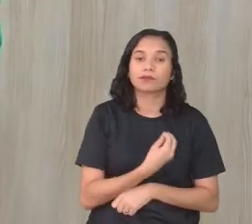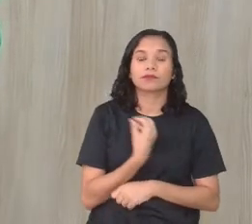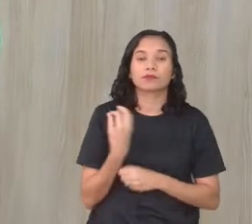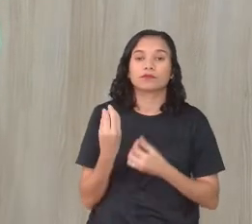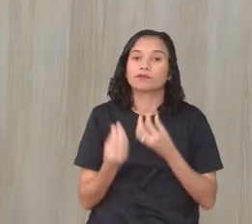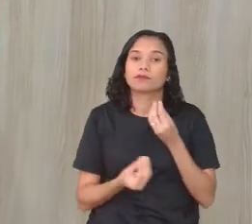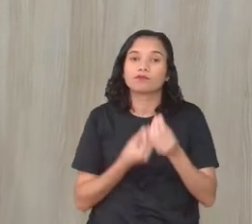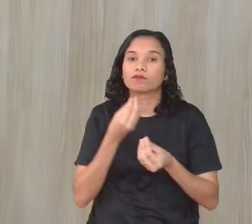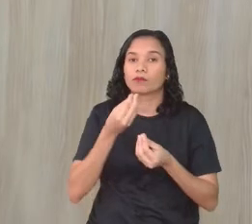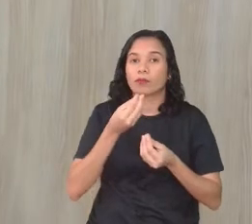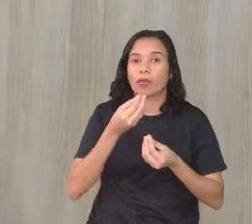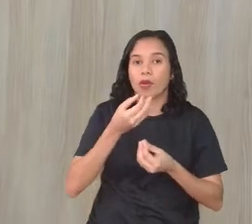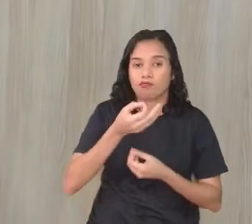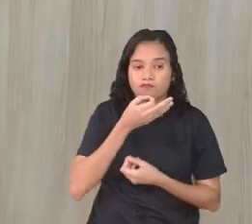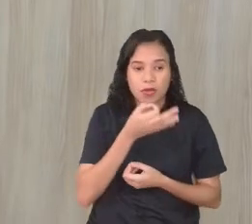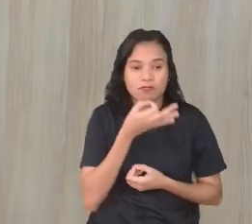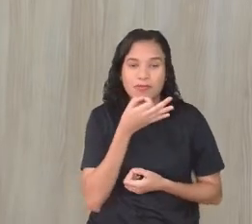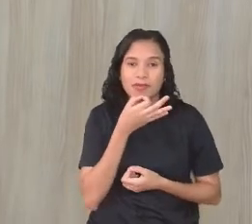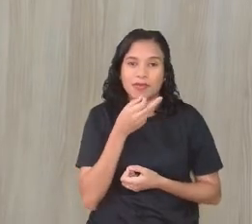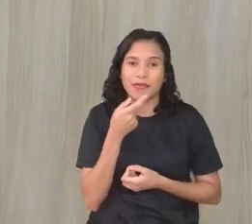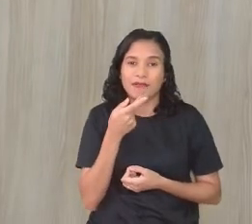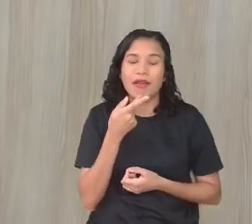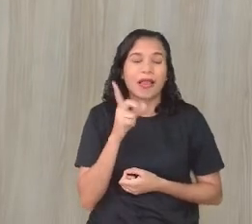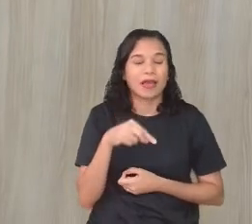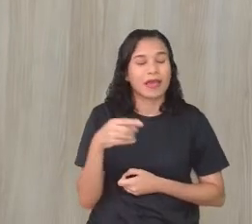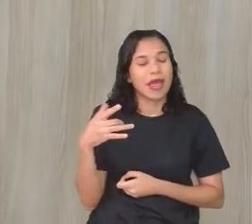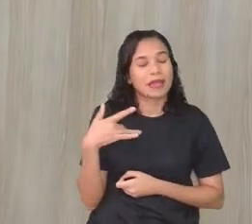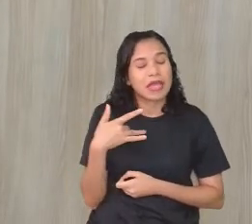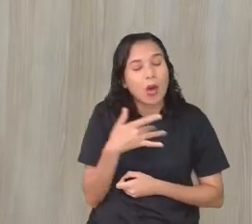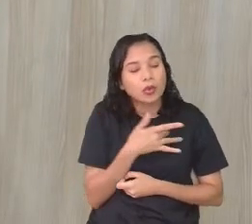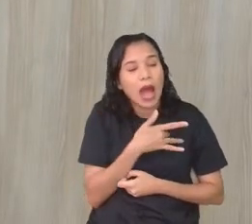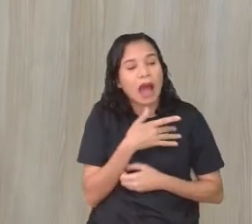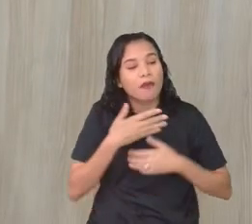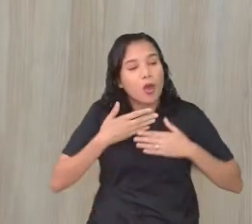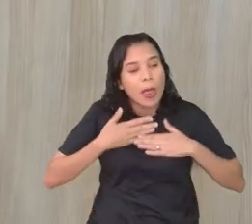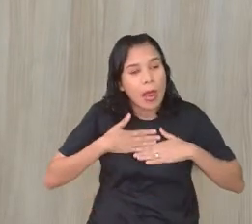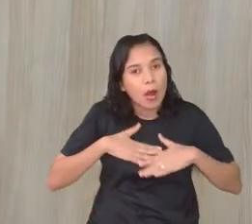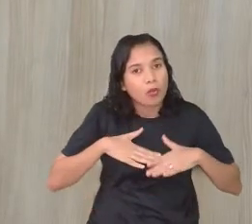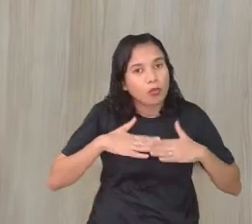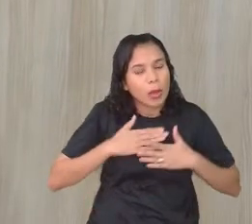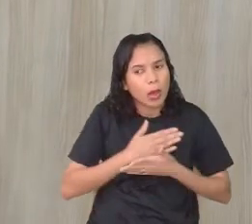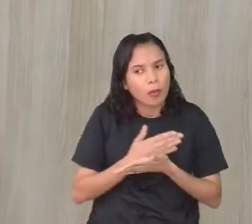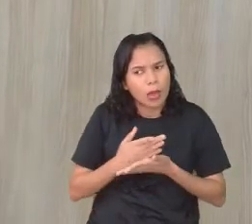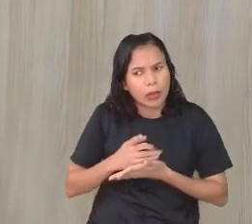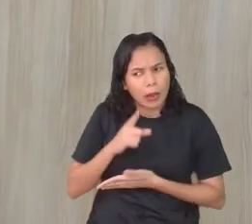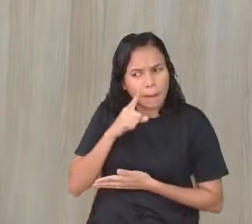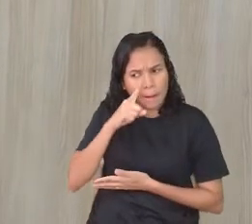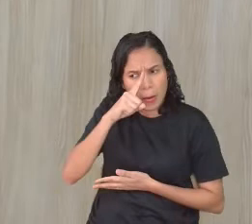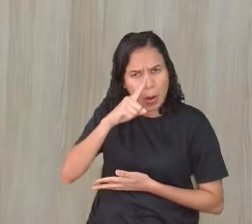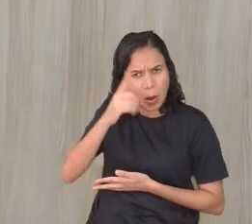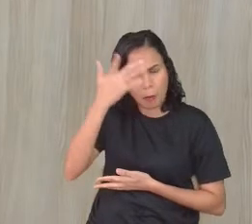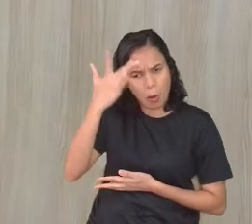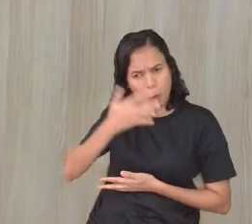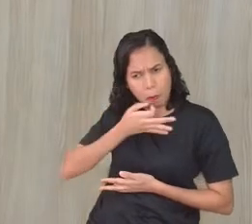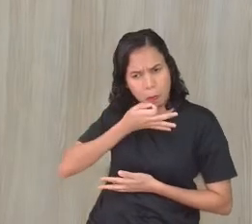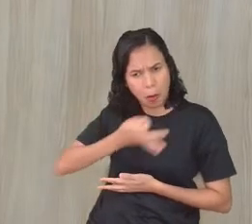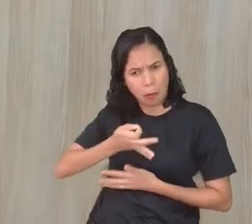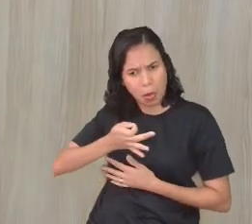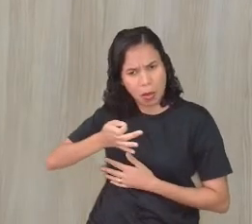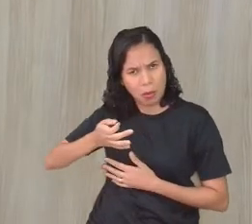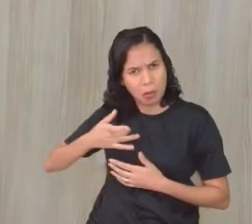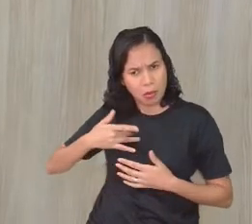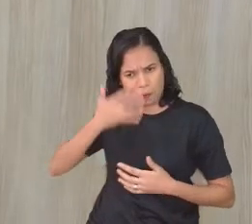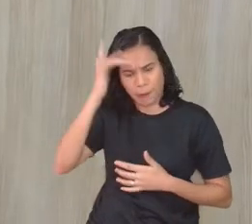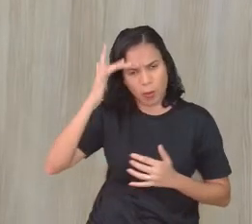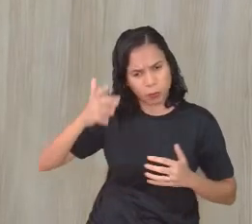a argumentação que deveria ser saudável, tranquila, ela vai para um campo perigoso, não é? Onde as emoções se